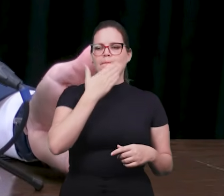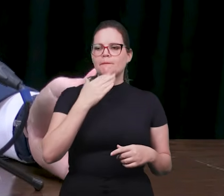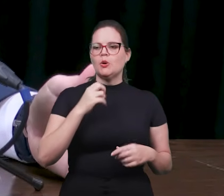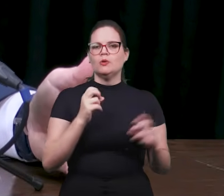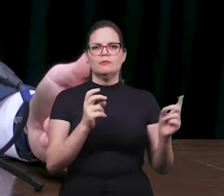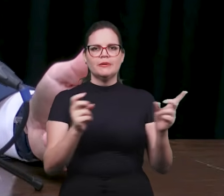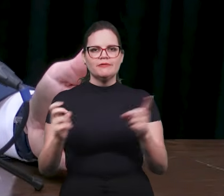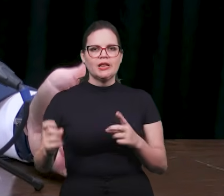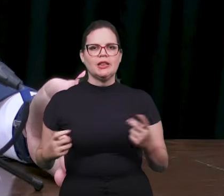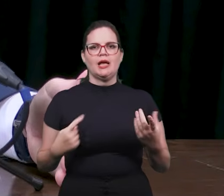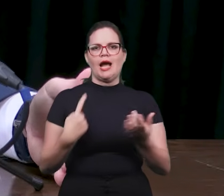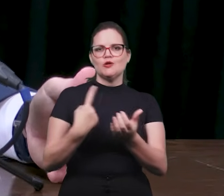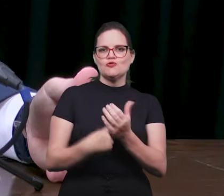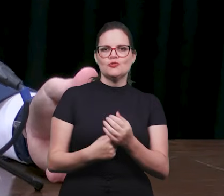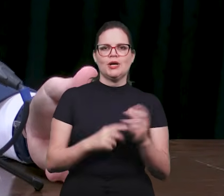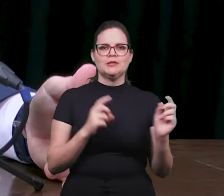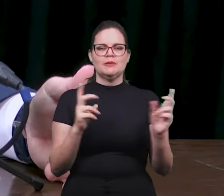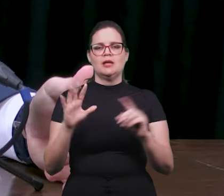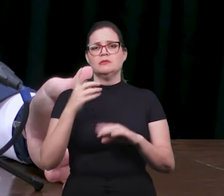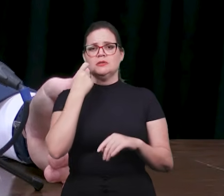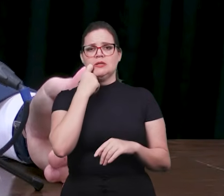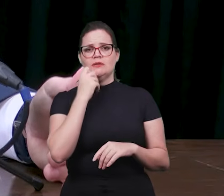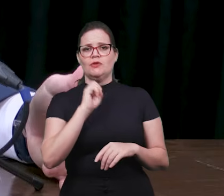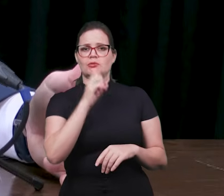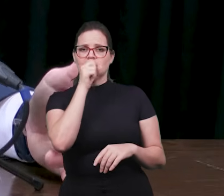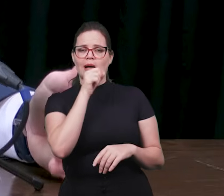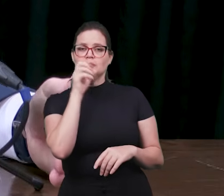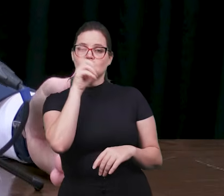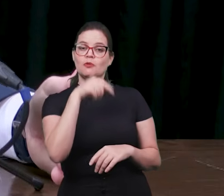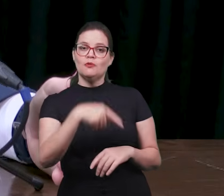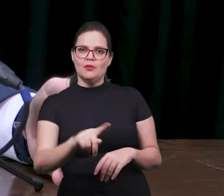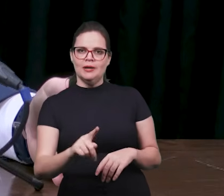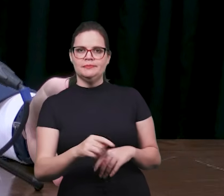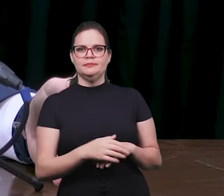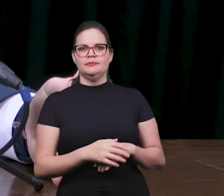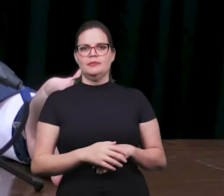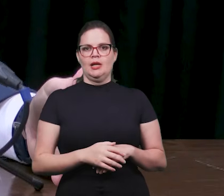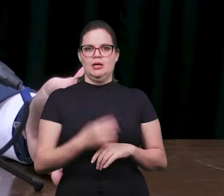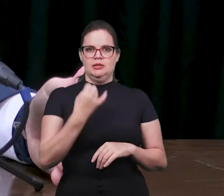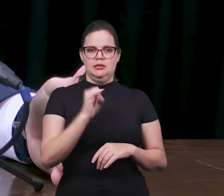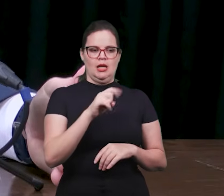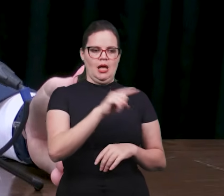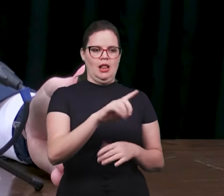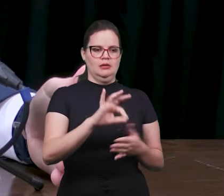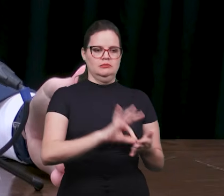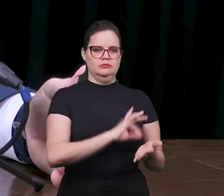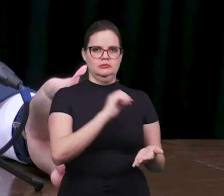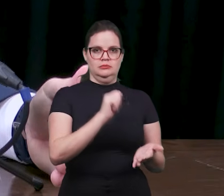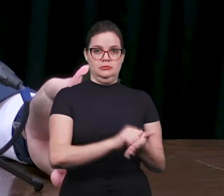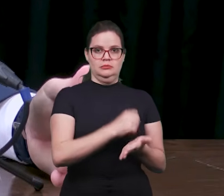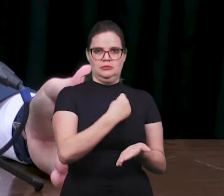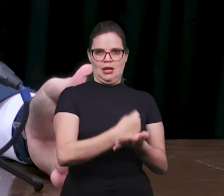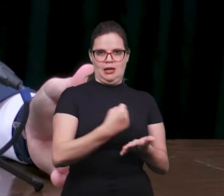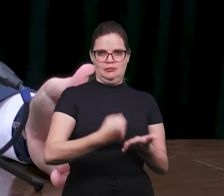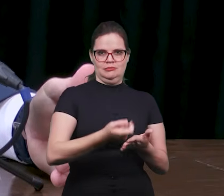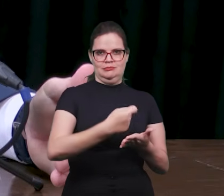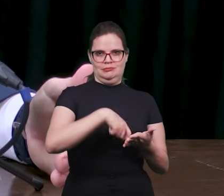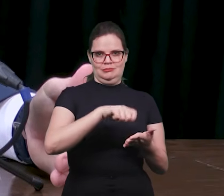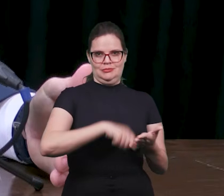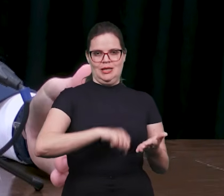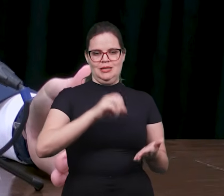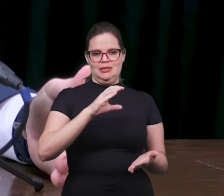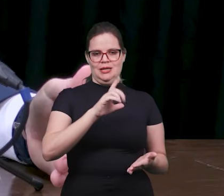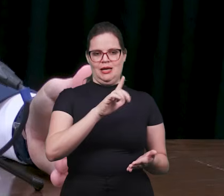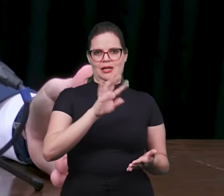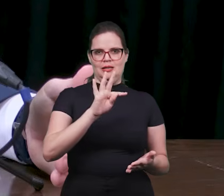faz um bolo, faz um cachorro-quente, às vezes uma sexta-feira ou final de semana. Essa pessoa mesmo registrada como